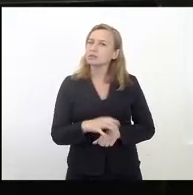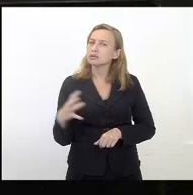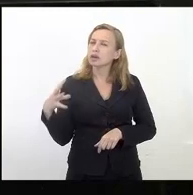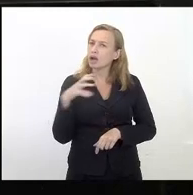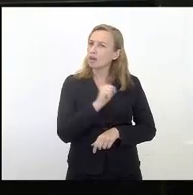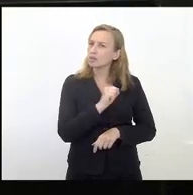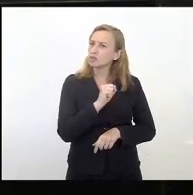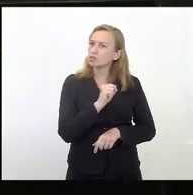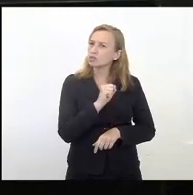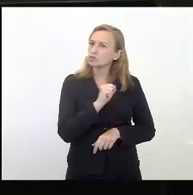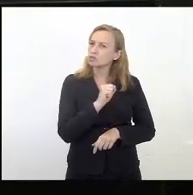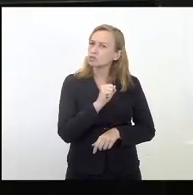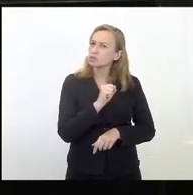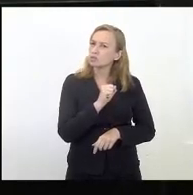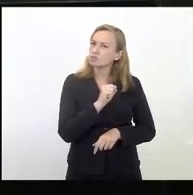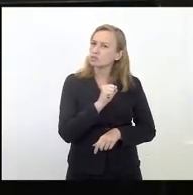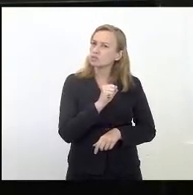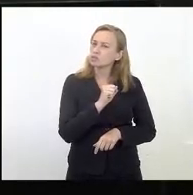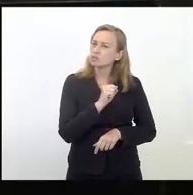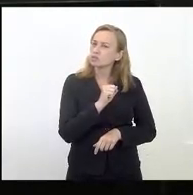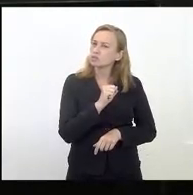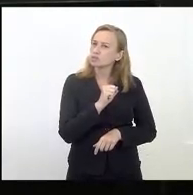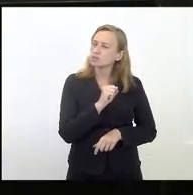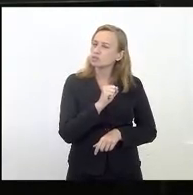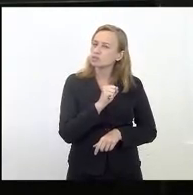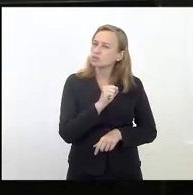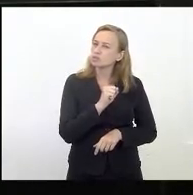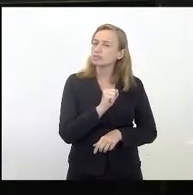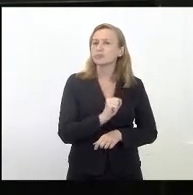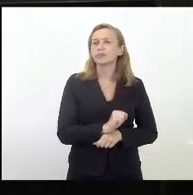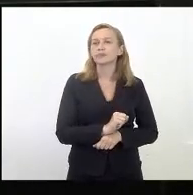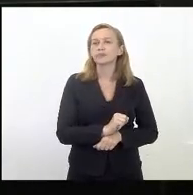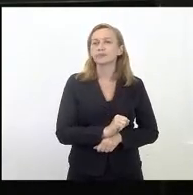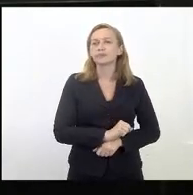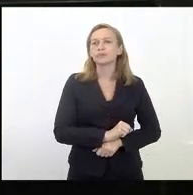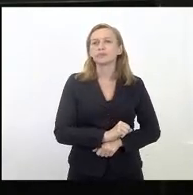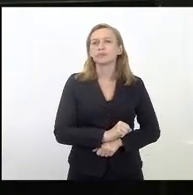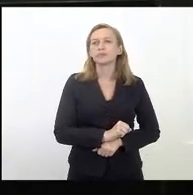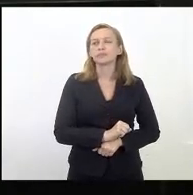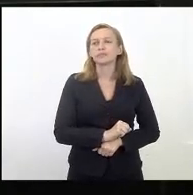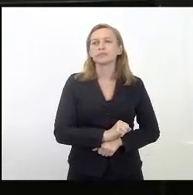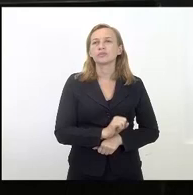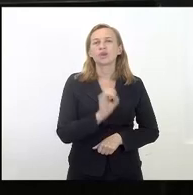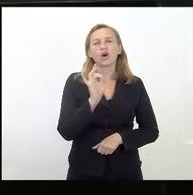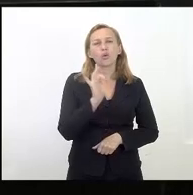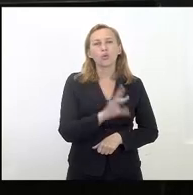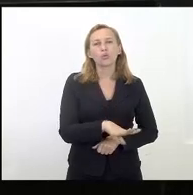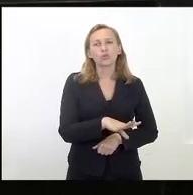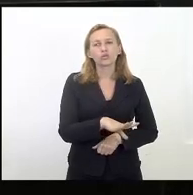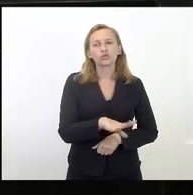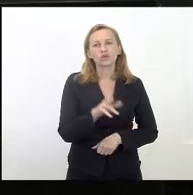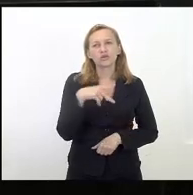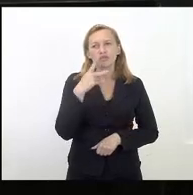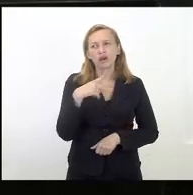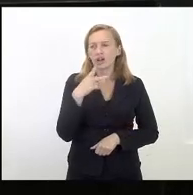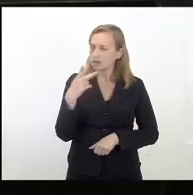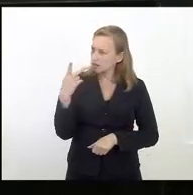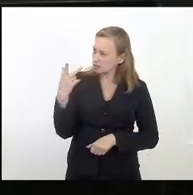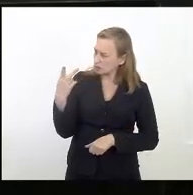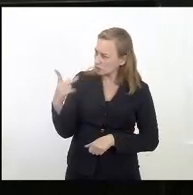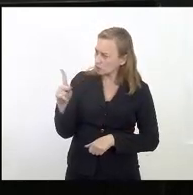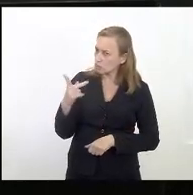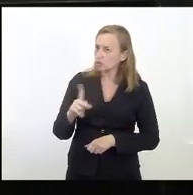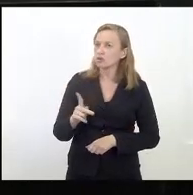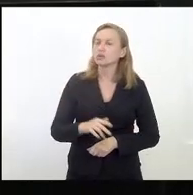rápido atalho para fazer menção a última parte da sua